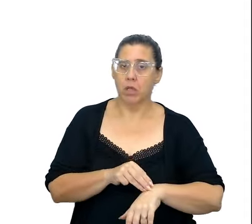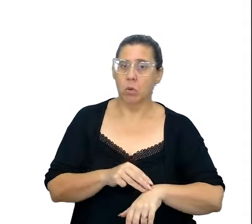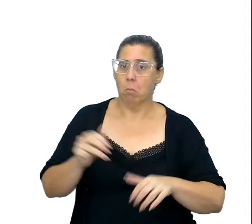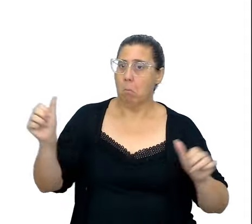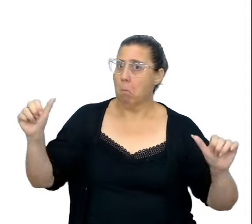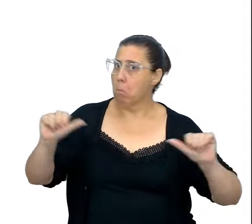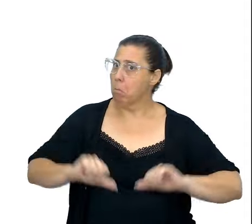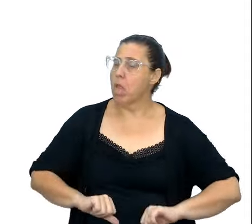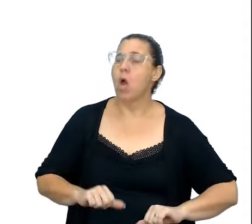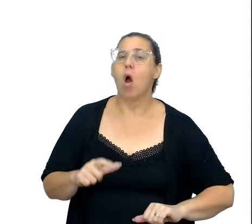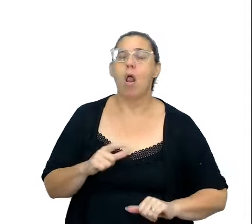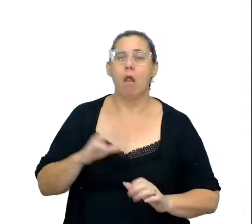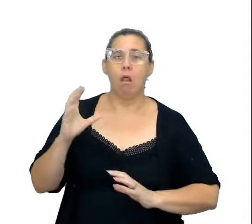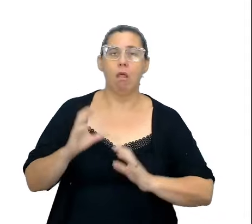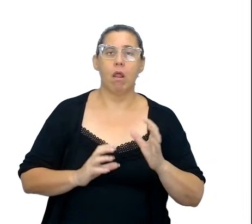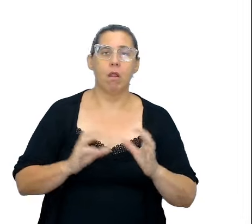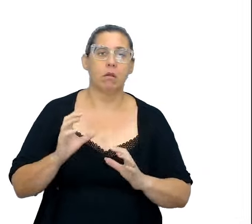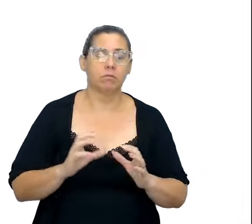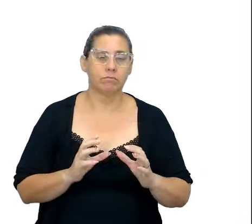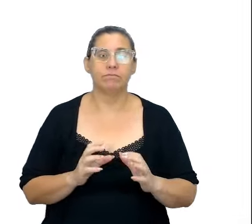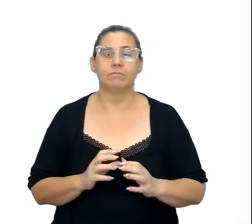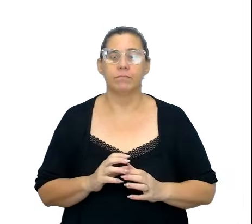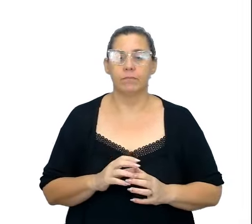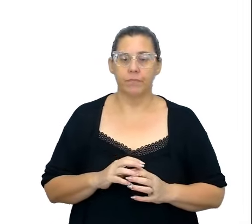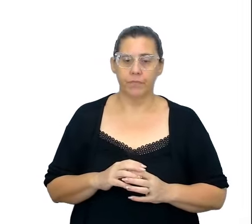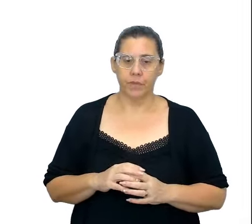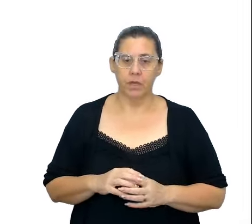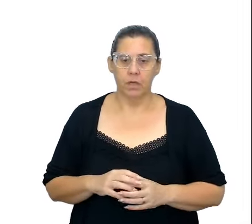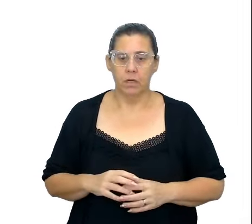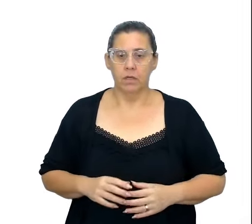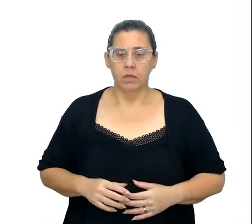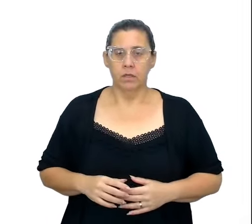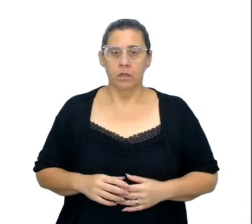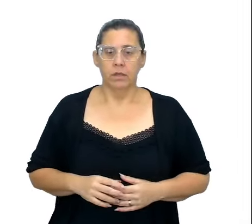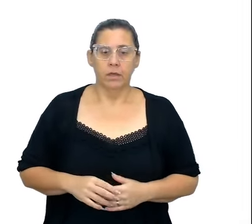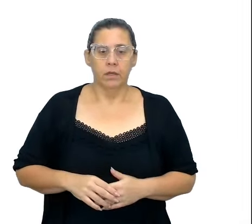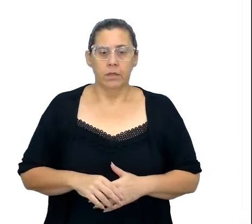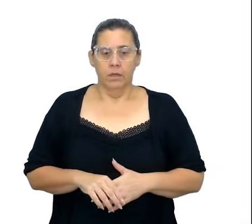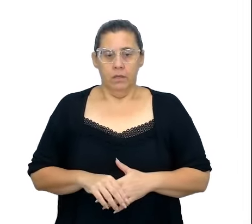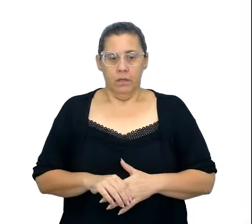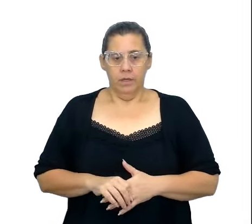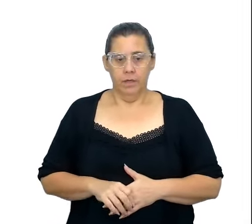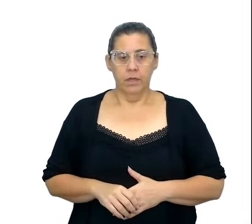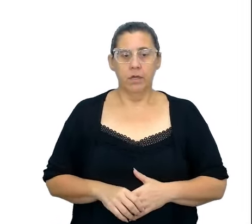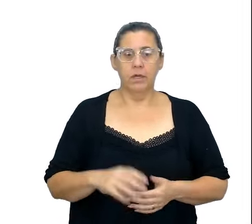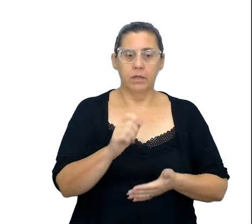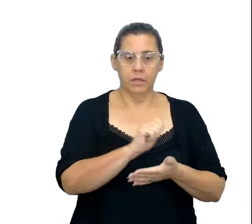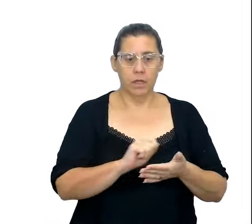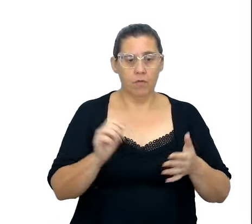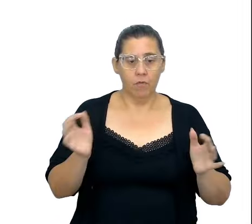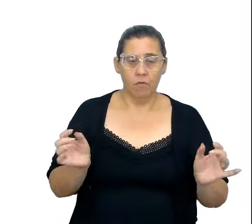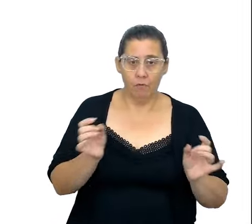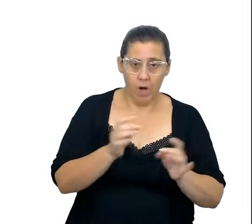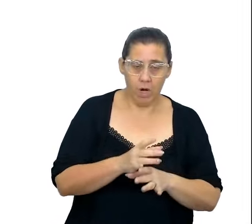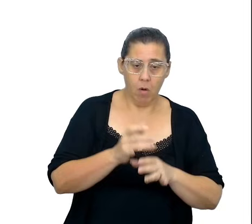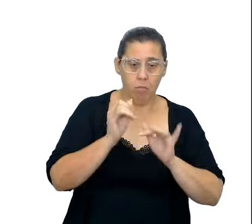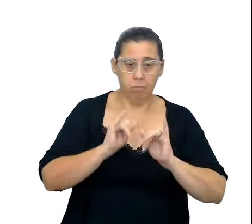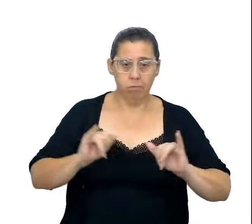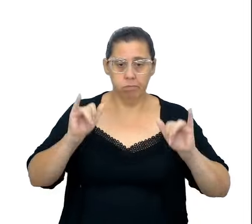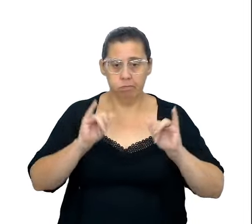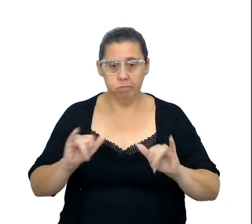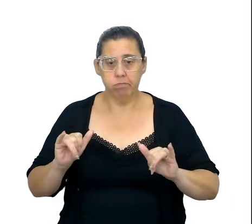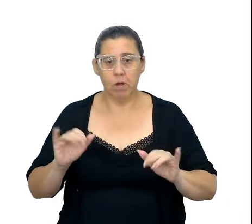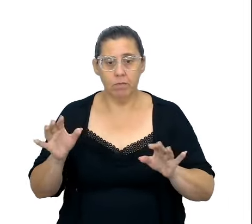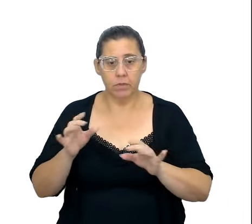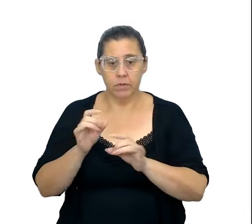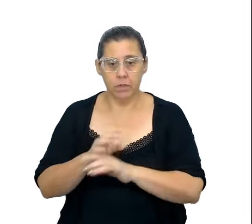ou seja, aquele conflito, né, central, onde chega o clímax da história, né? Reescreva o final da narrativa. Esse